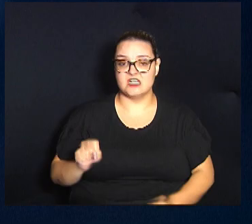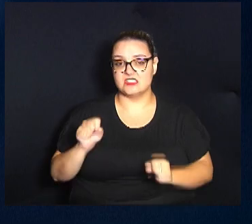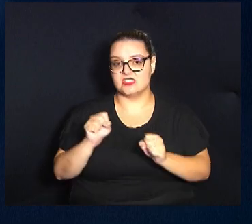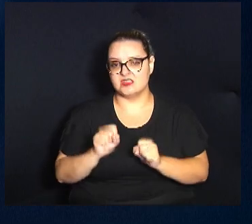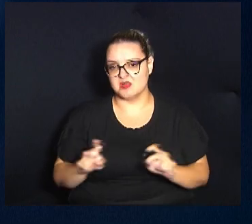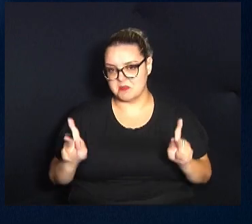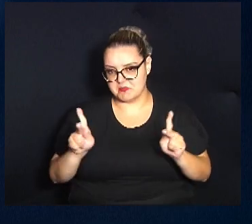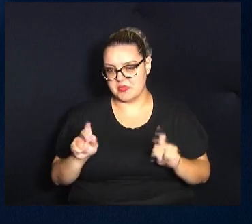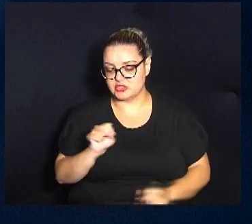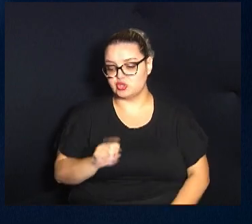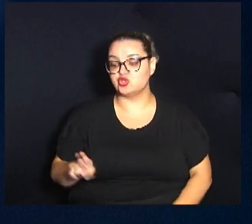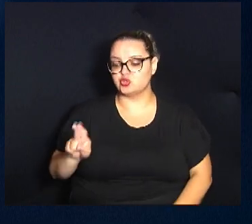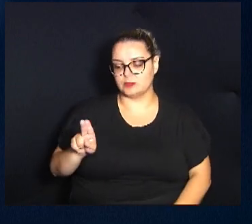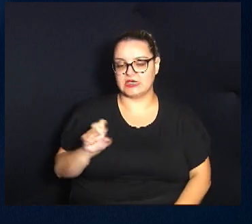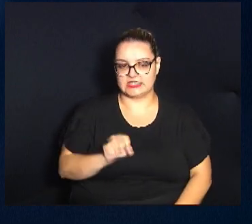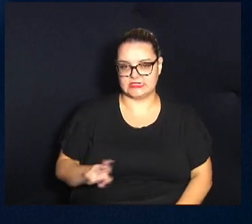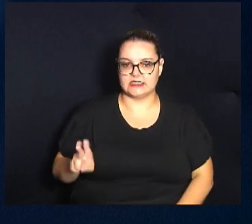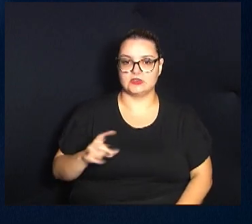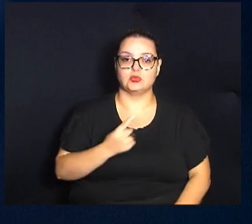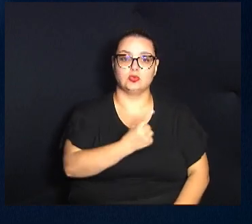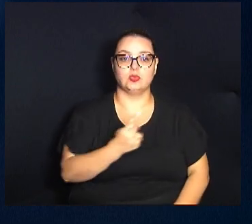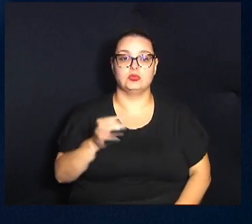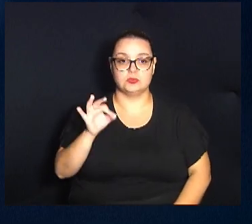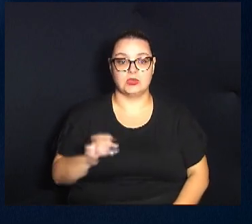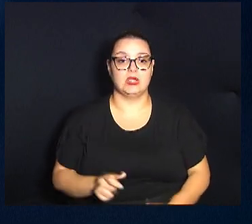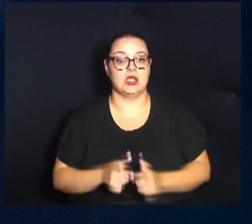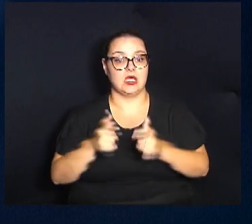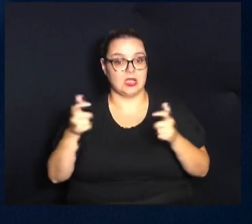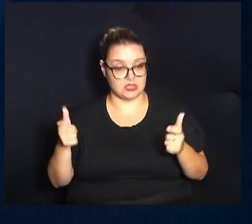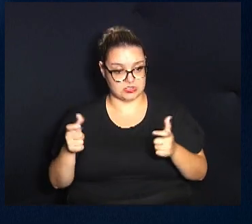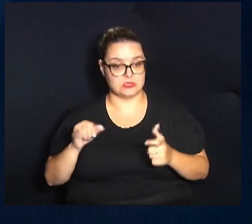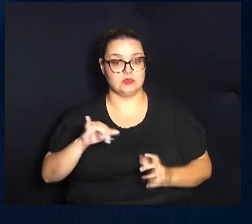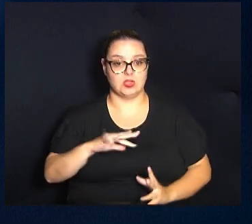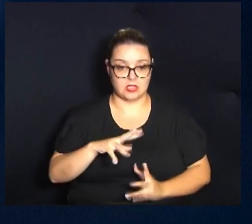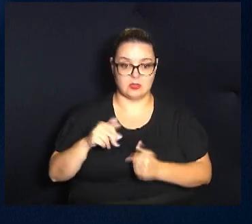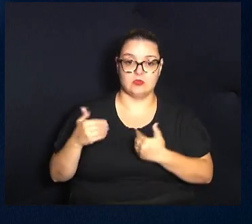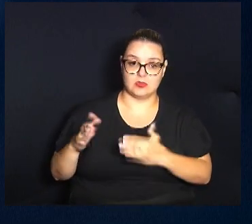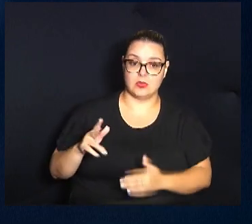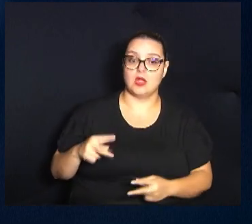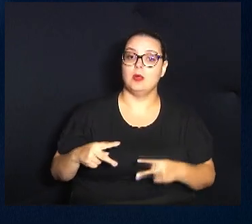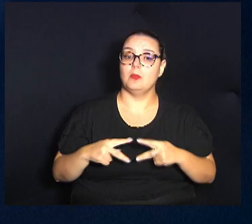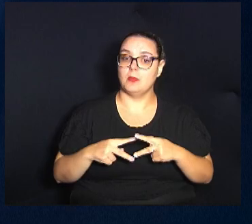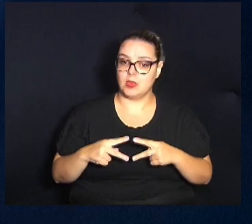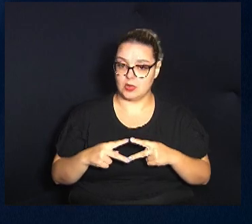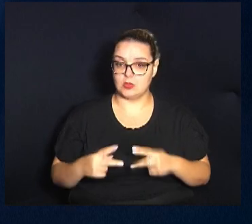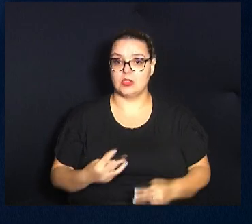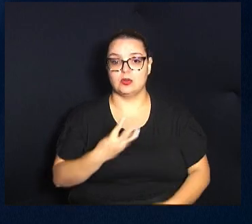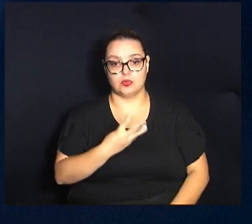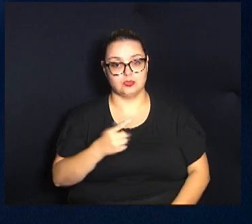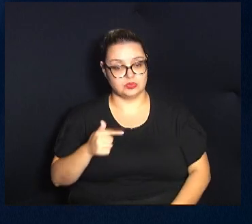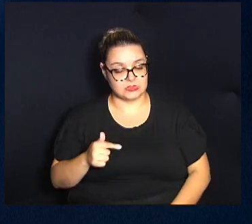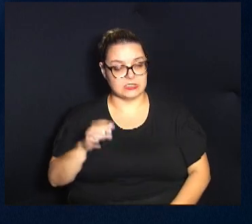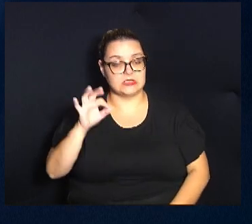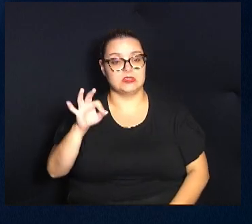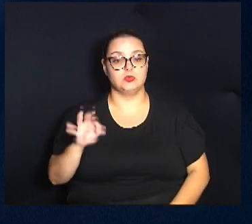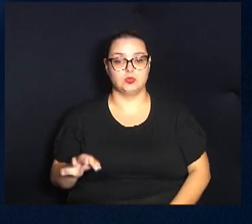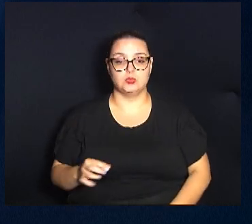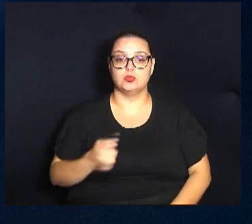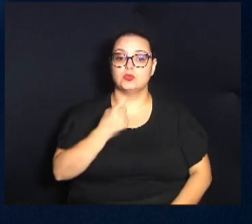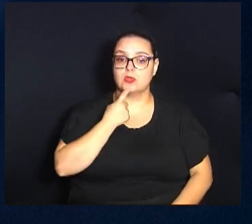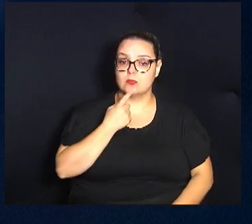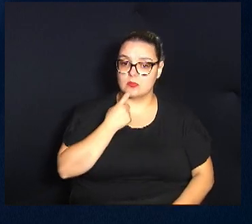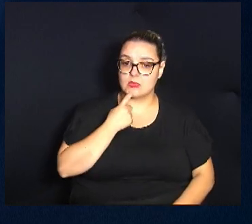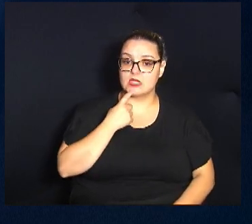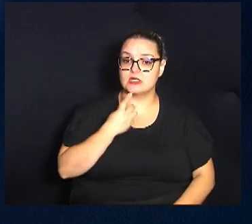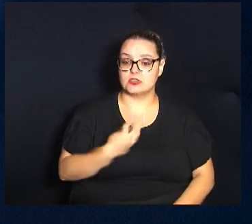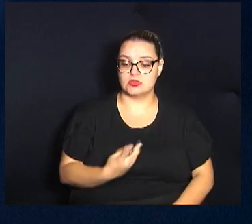com 11%. Já as maiores importadoras foram Paulínia, com 37%, Campinas,